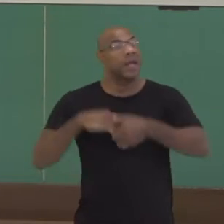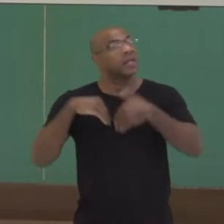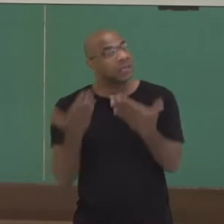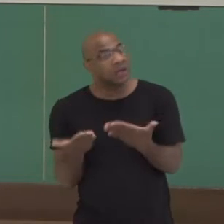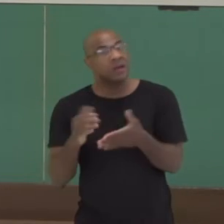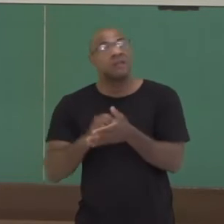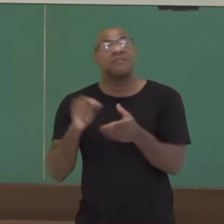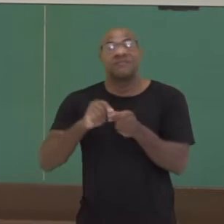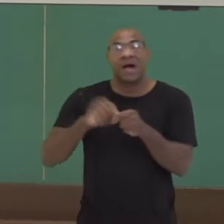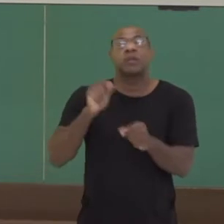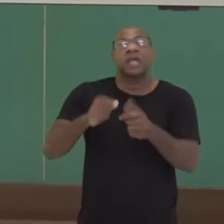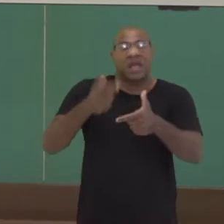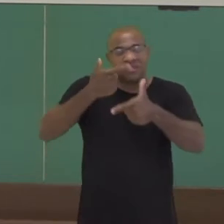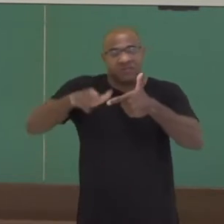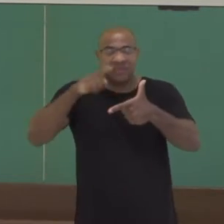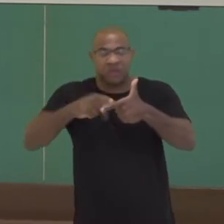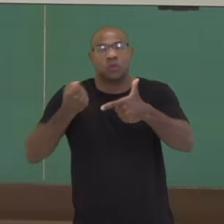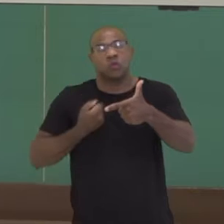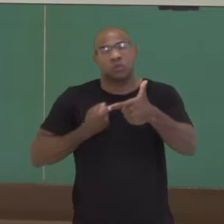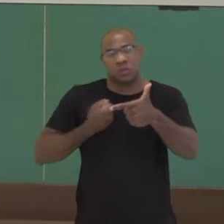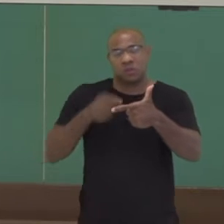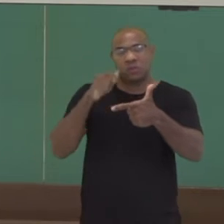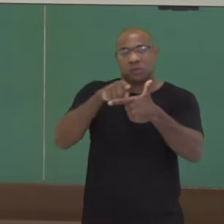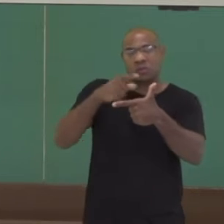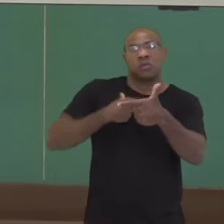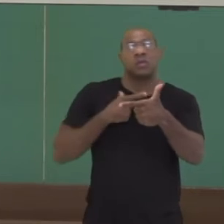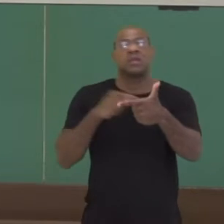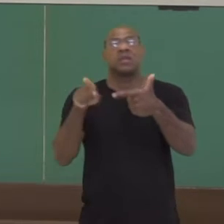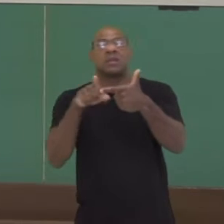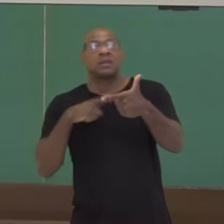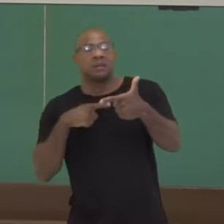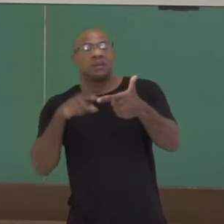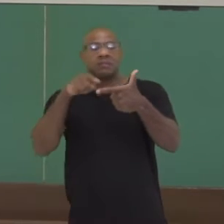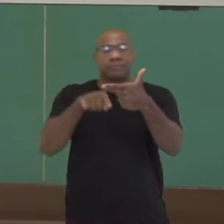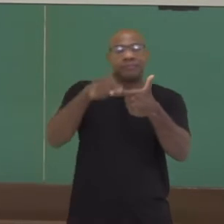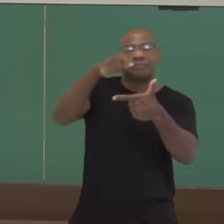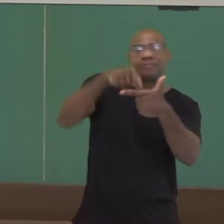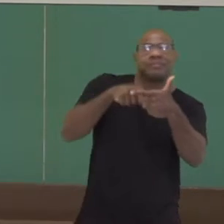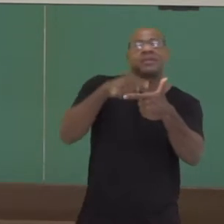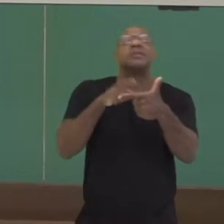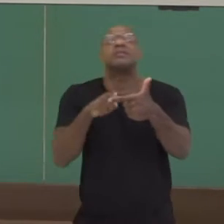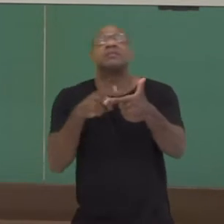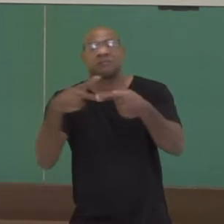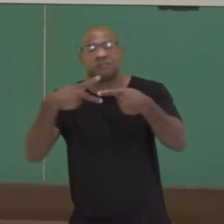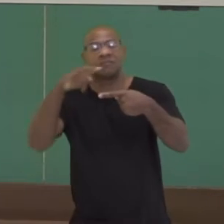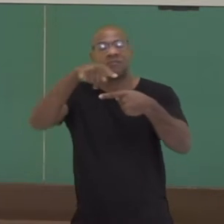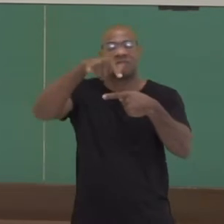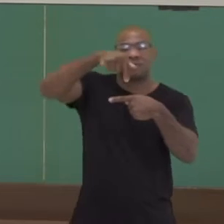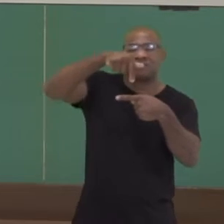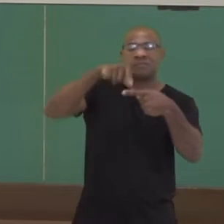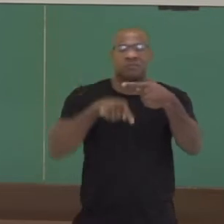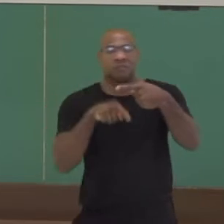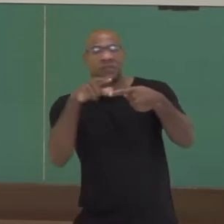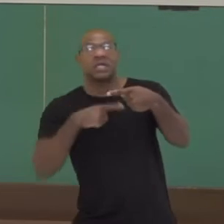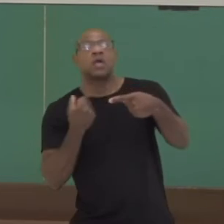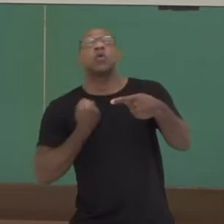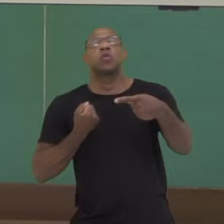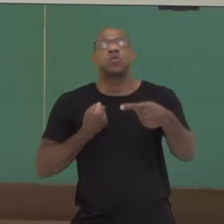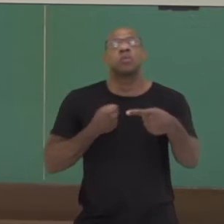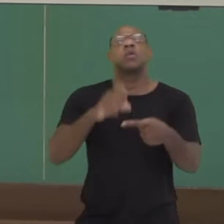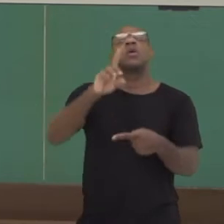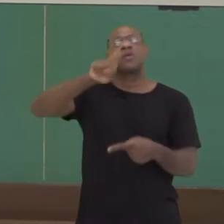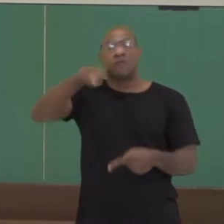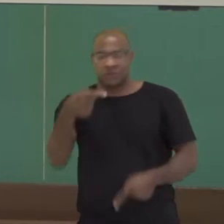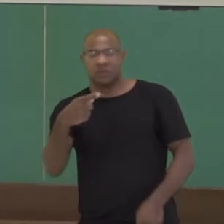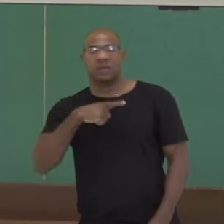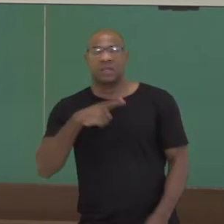a divisão do numerador pelo denominador dessa fração, eu tenho um número decimal. Por